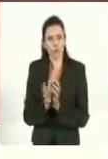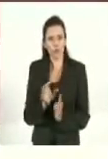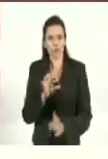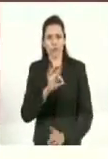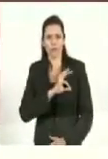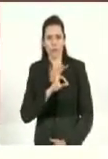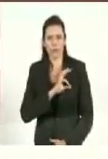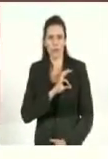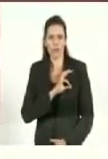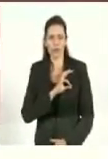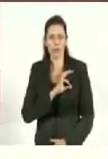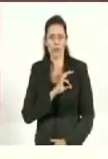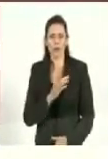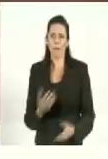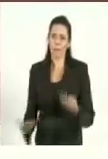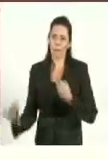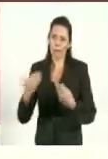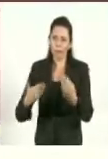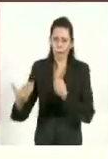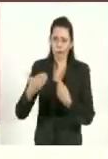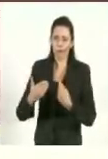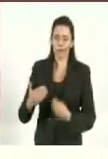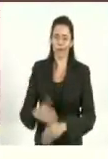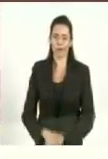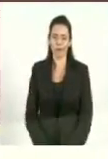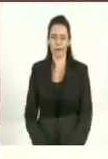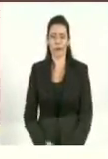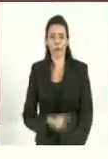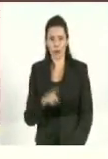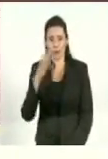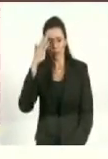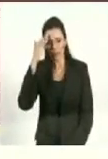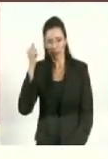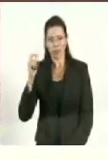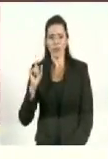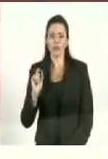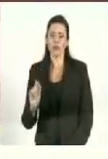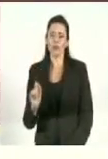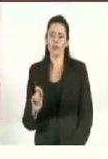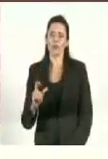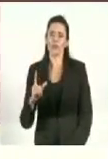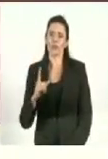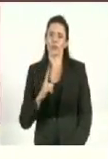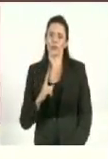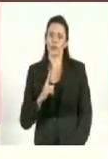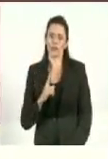na Polícia Civil existe 4 grupos de delegado, ok?